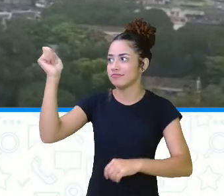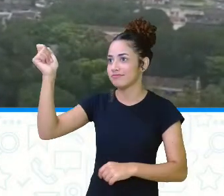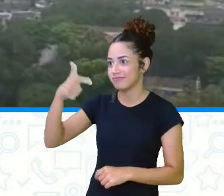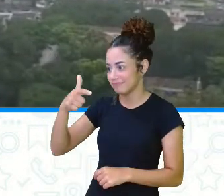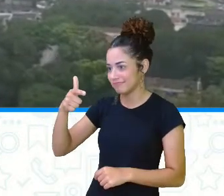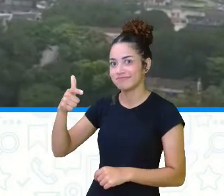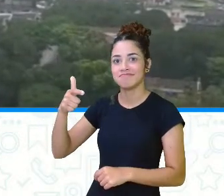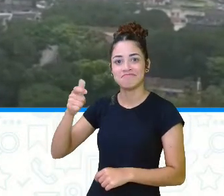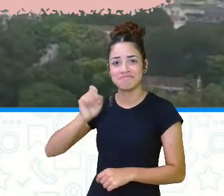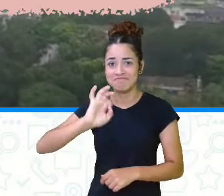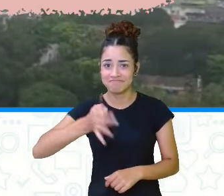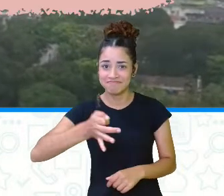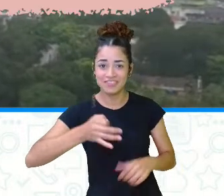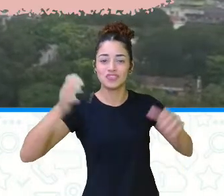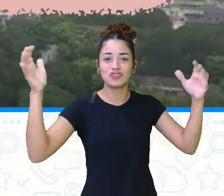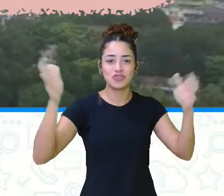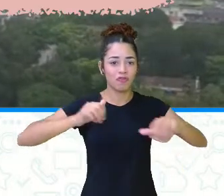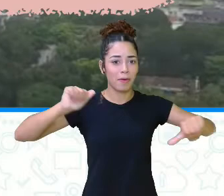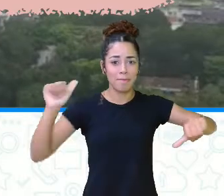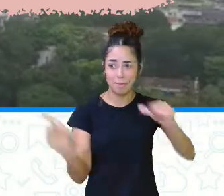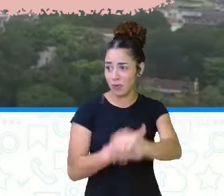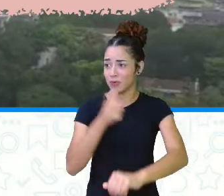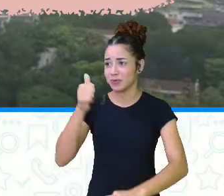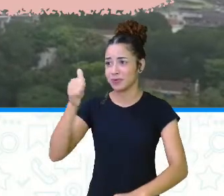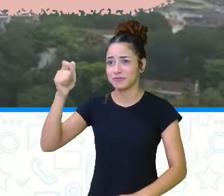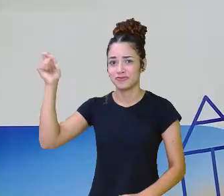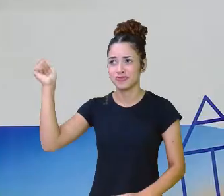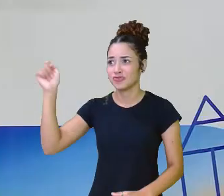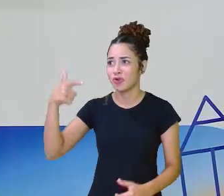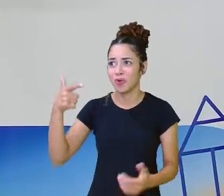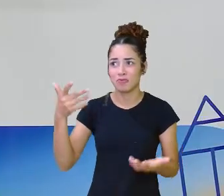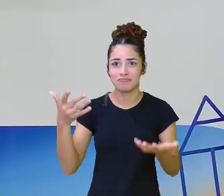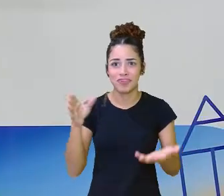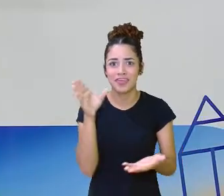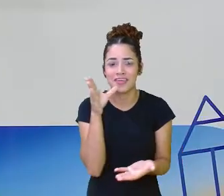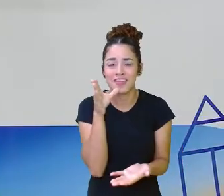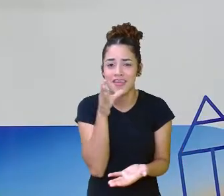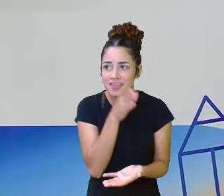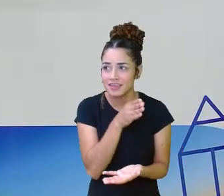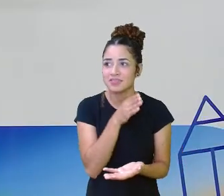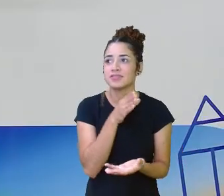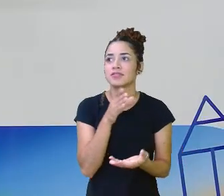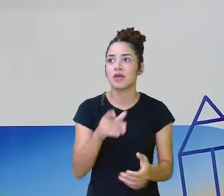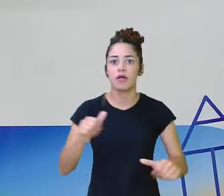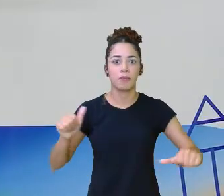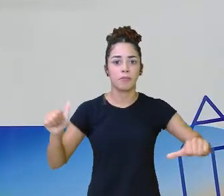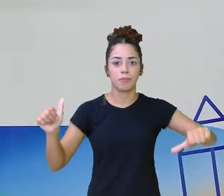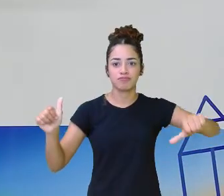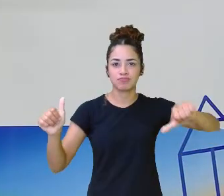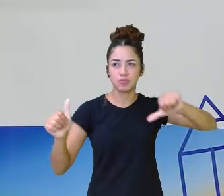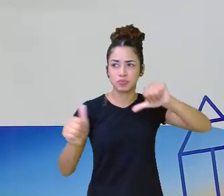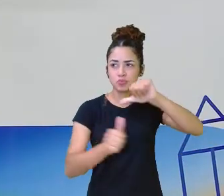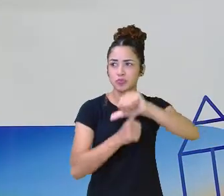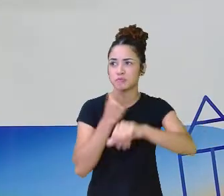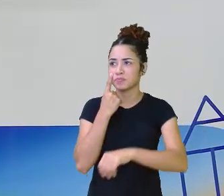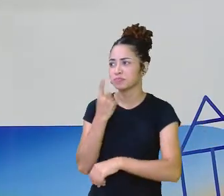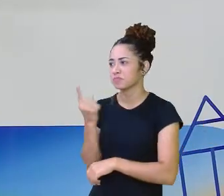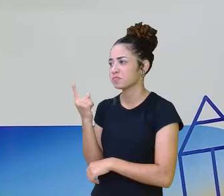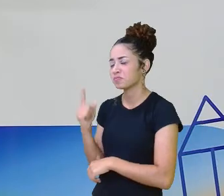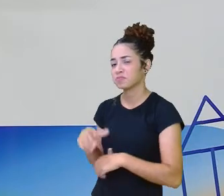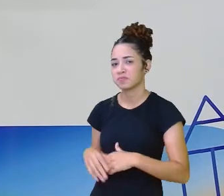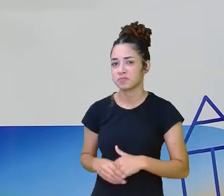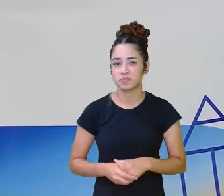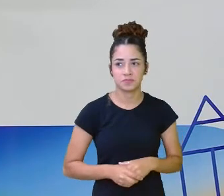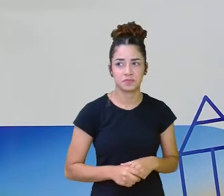Do nada, chove, mas do nada, aqui ó, ele modifica e vai ficar o sol, como a gente está vendo aqui